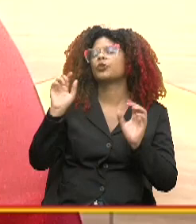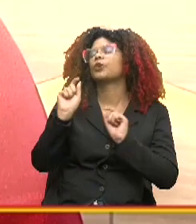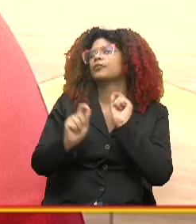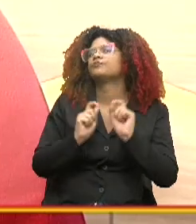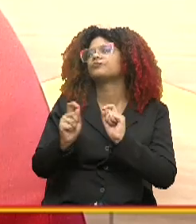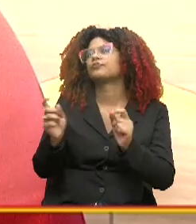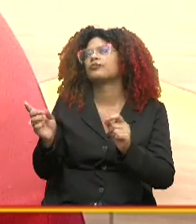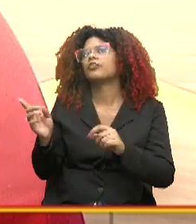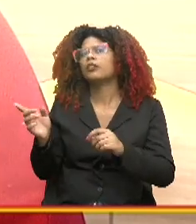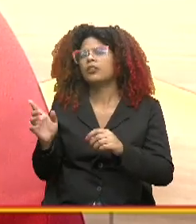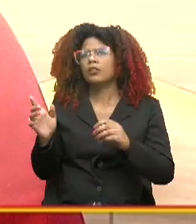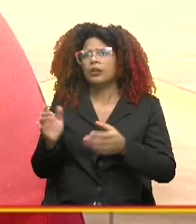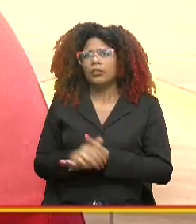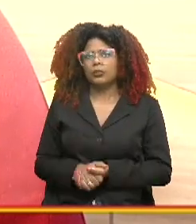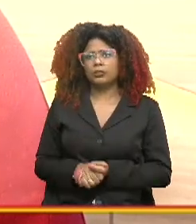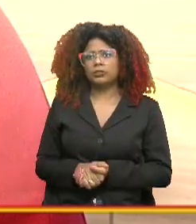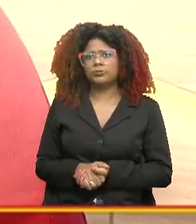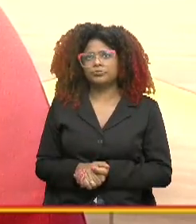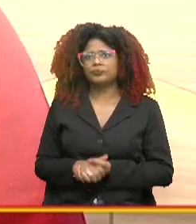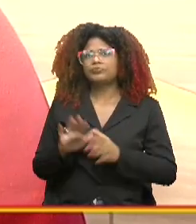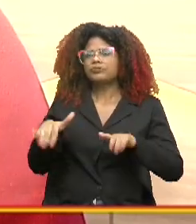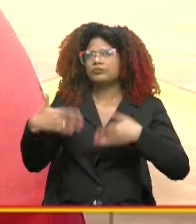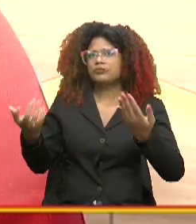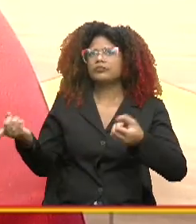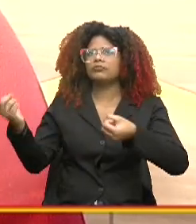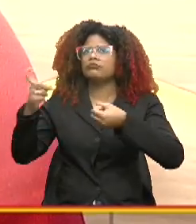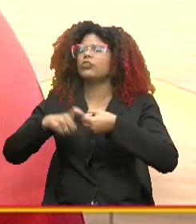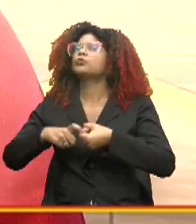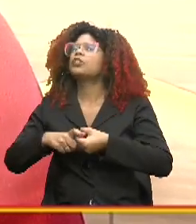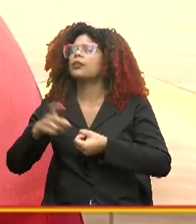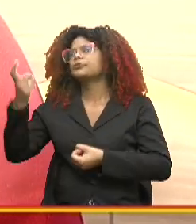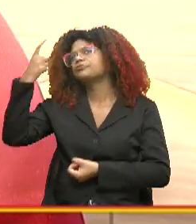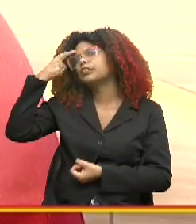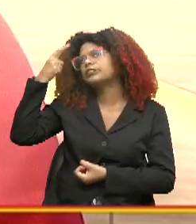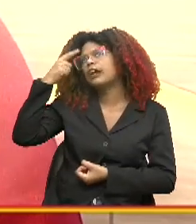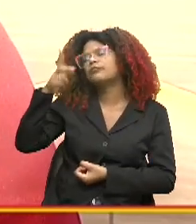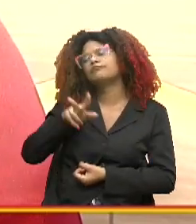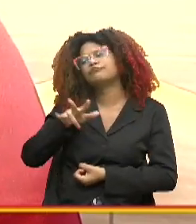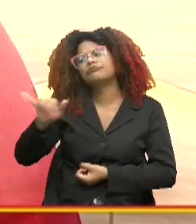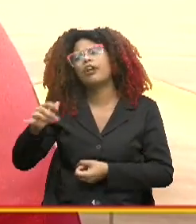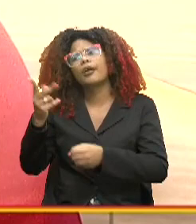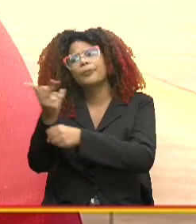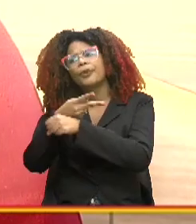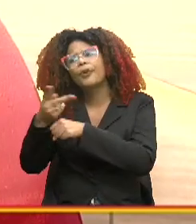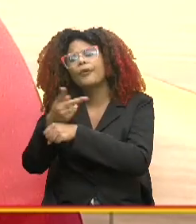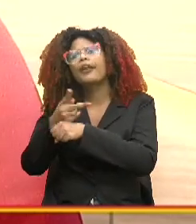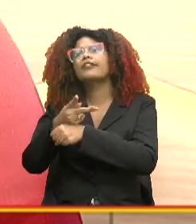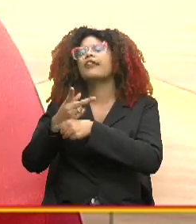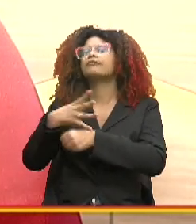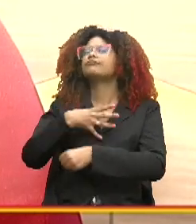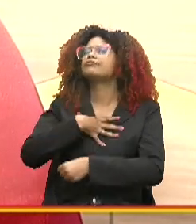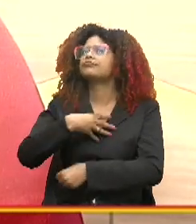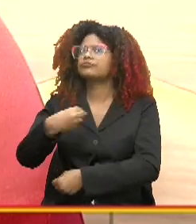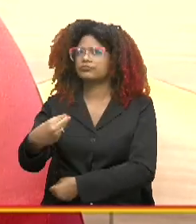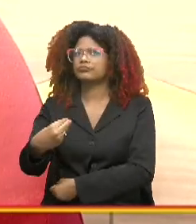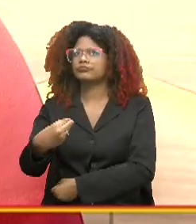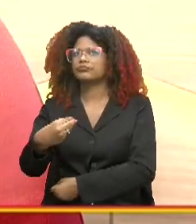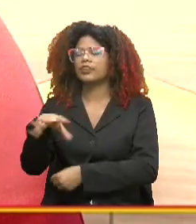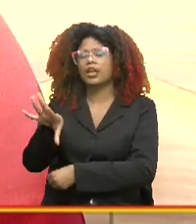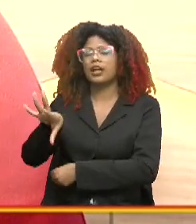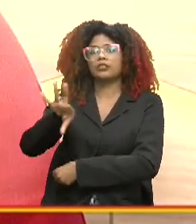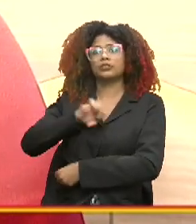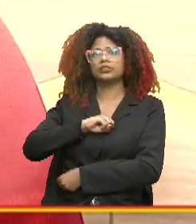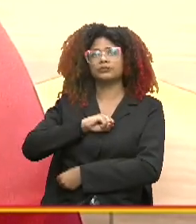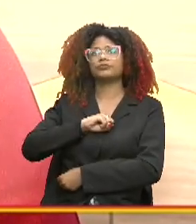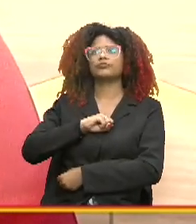dia que a gente voltar atrás nessa decisão nós iremos procurar né por adoção porque a gente se deu conta que